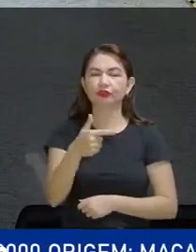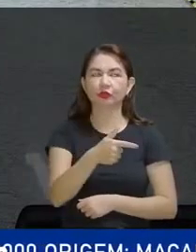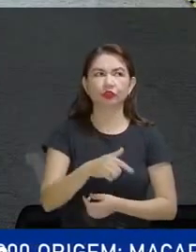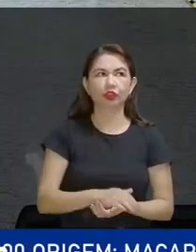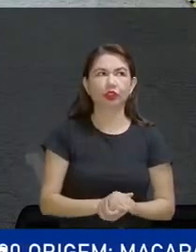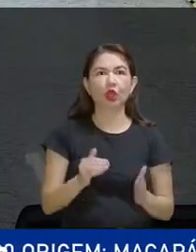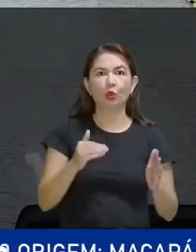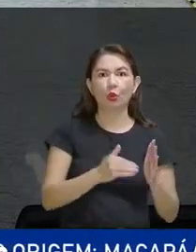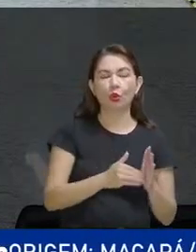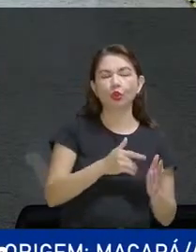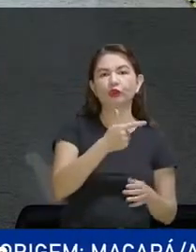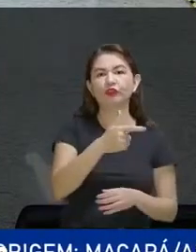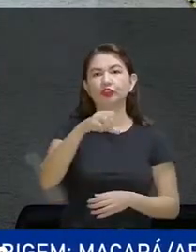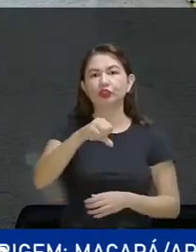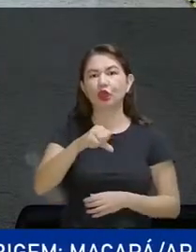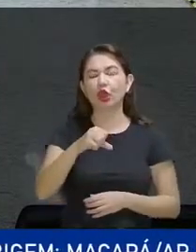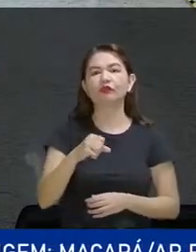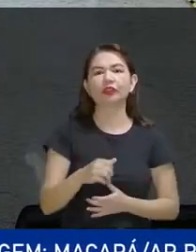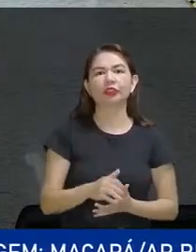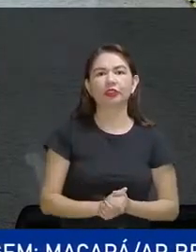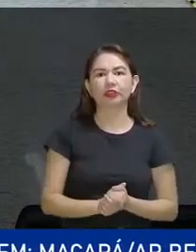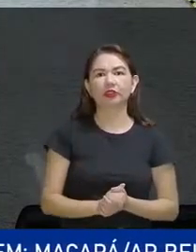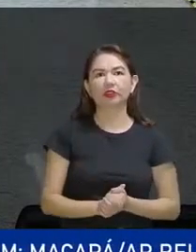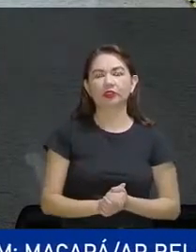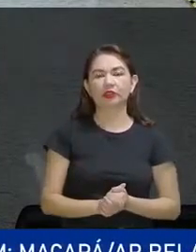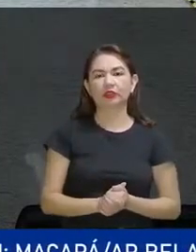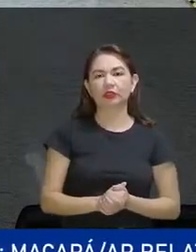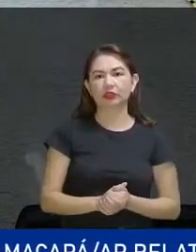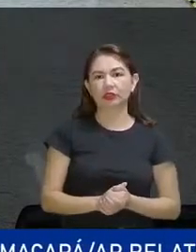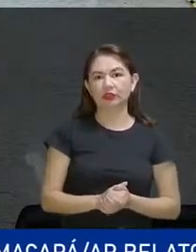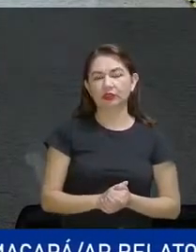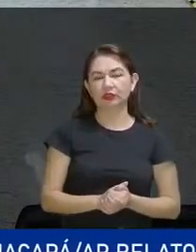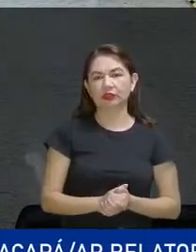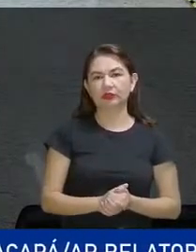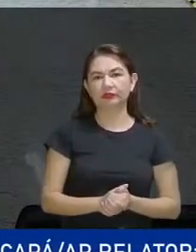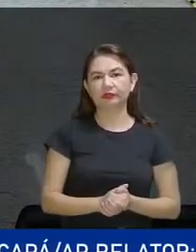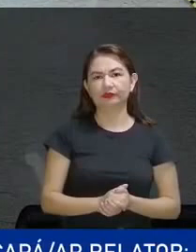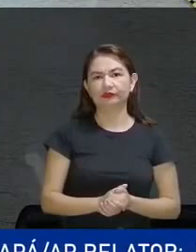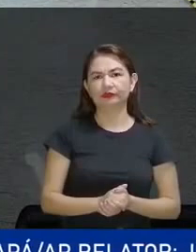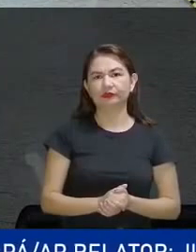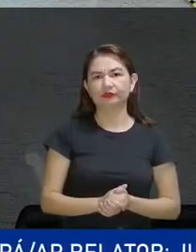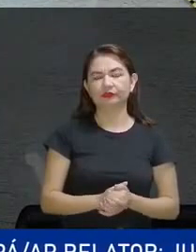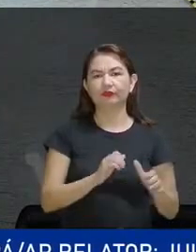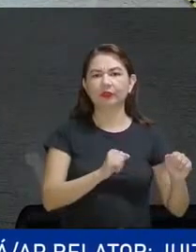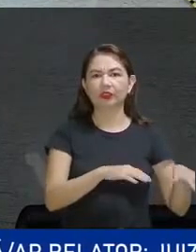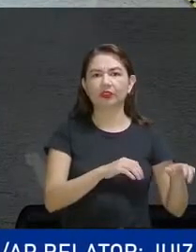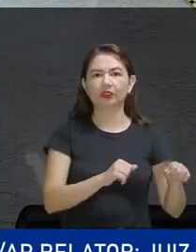28/9/22, poucos dias antes das eleições. Diante do todo exposto,